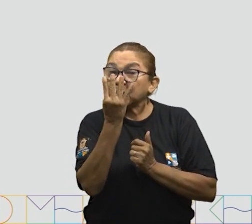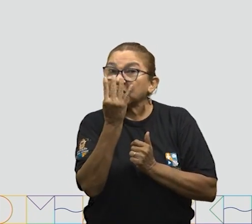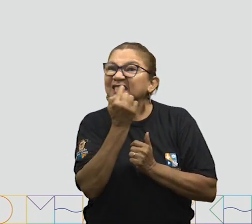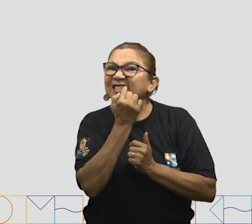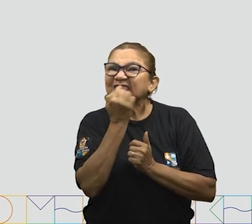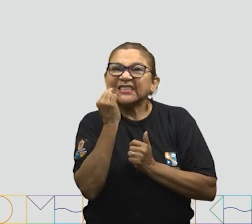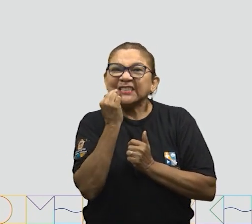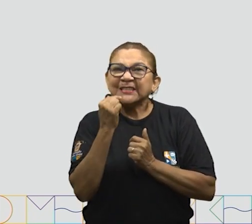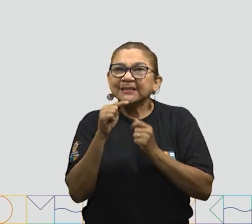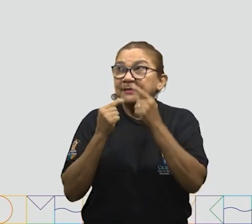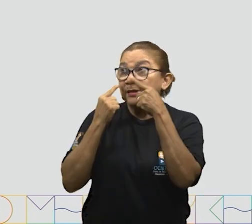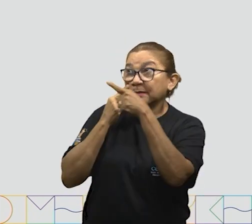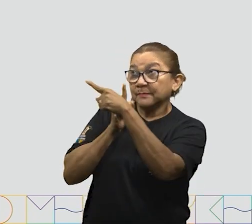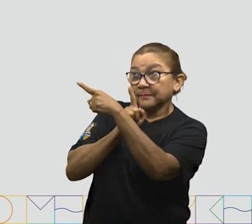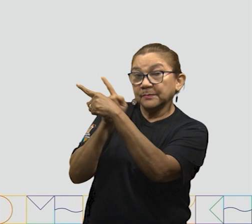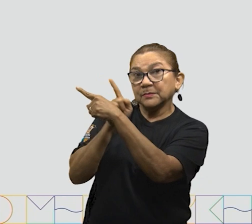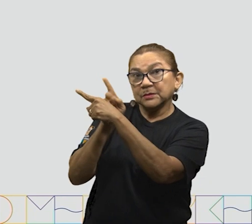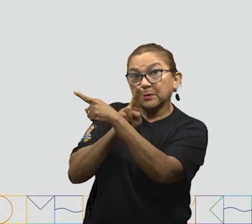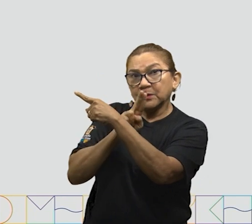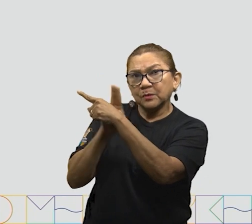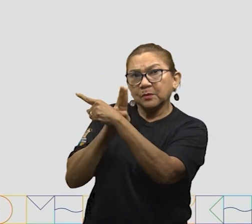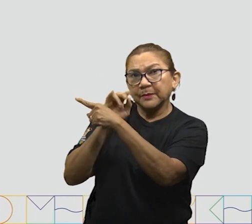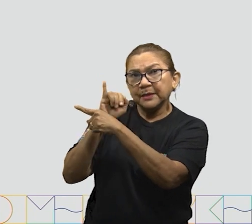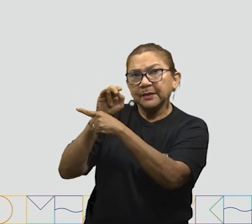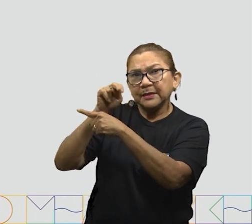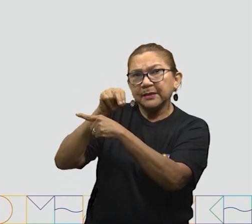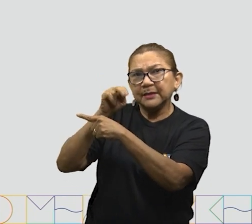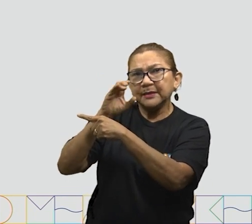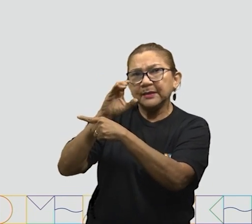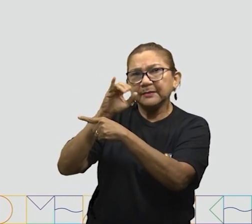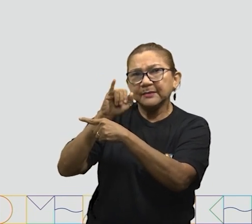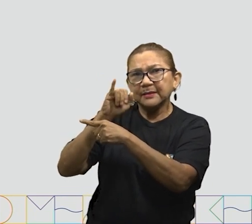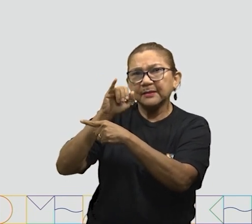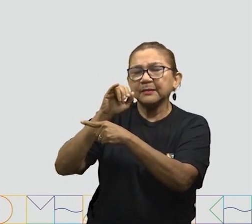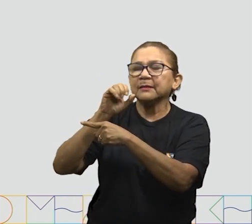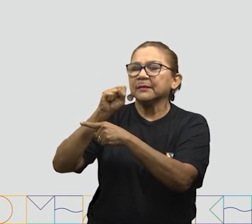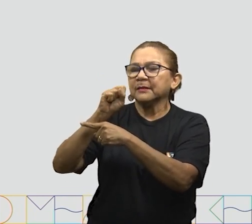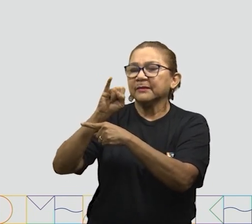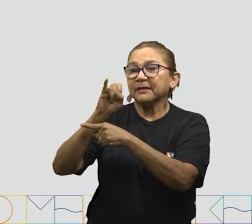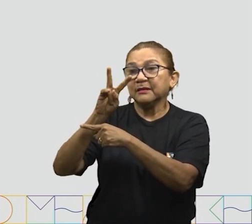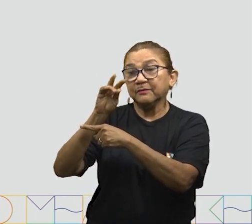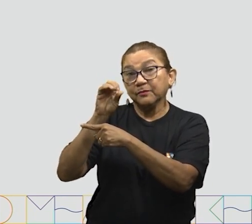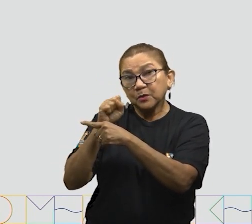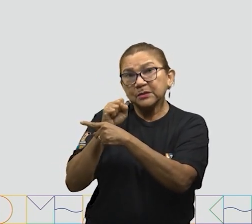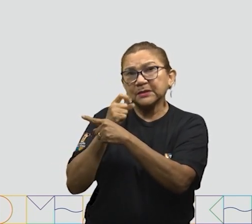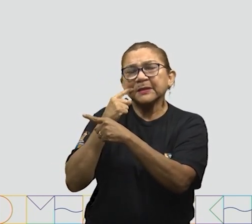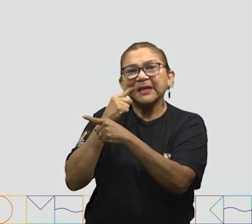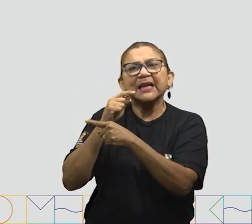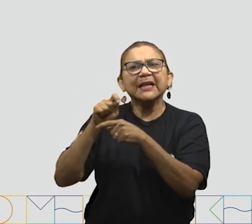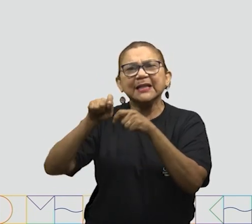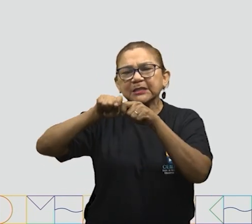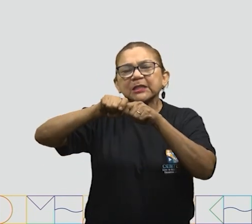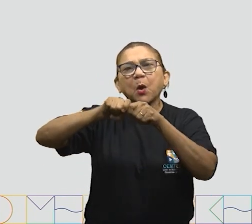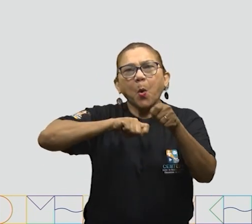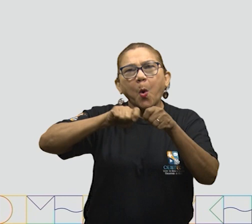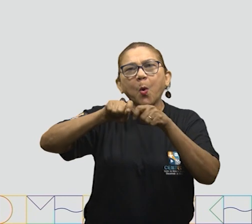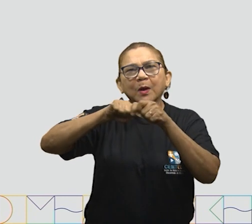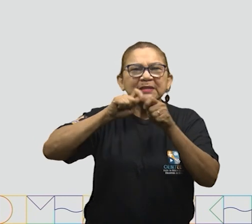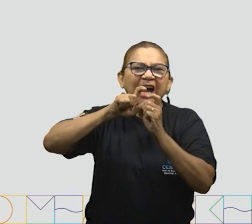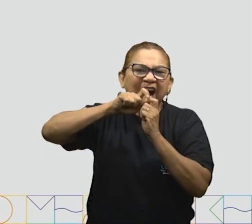de incisivos. Eles são responsáveis por cortar os alimentos. Os caninos são os